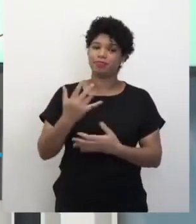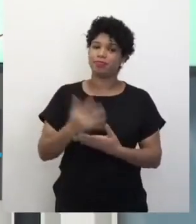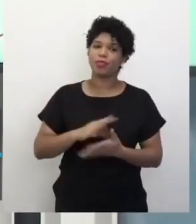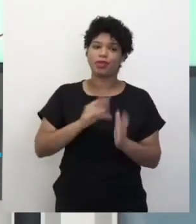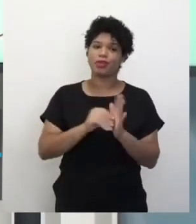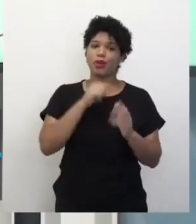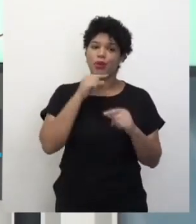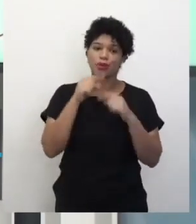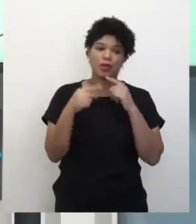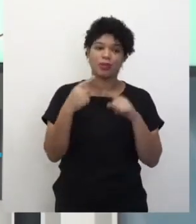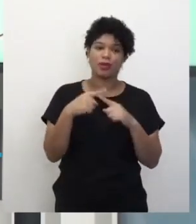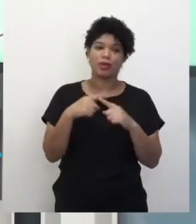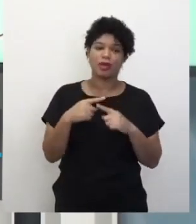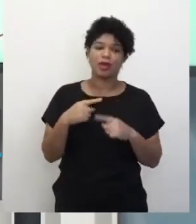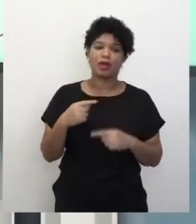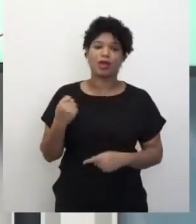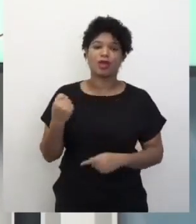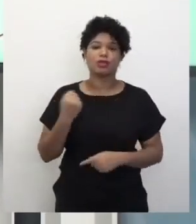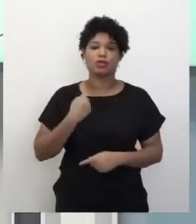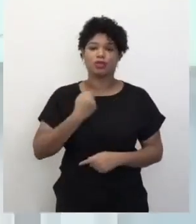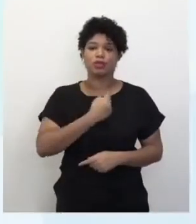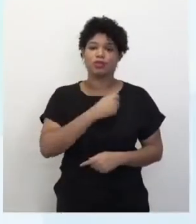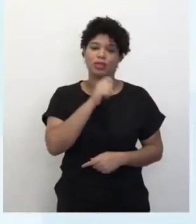Porque eu não numerei os gráficos, mas vamos lá.